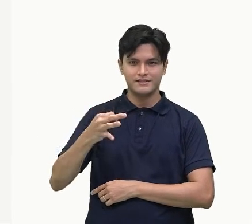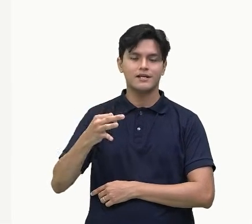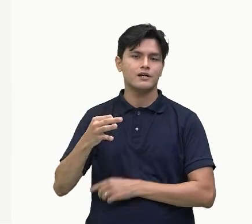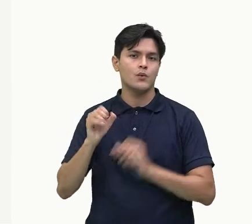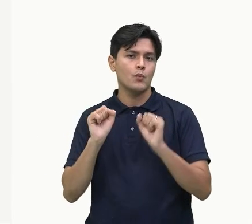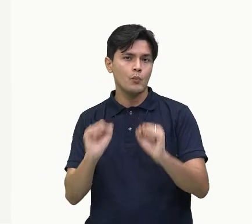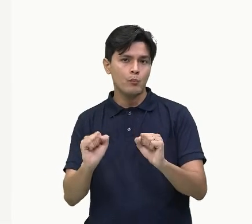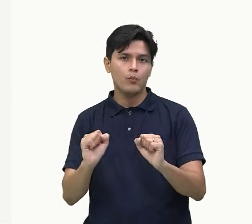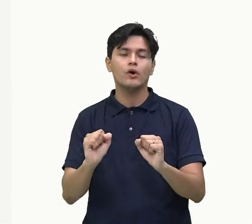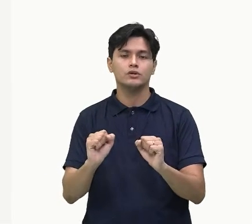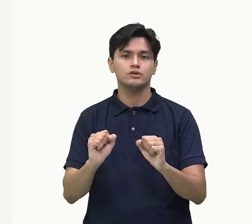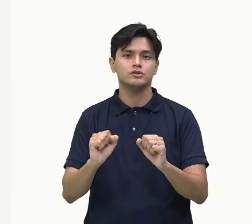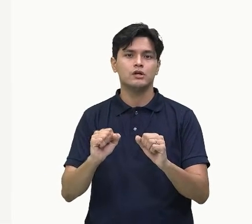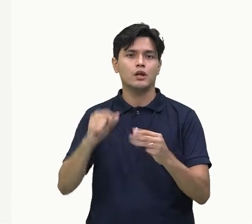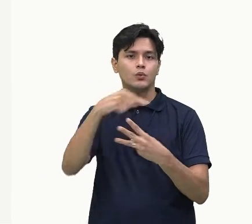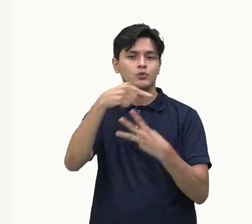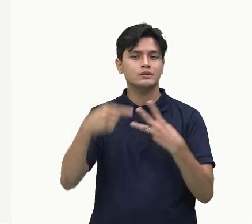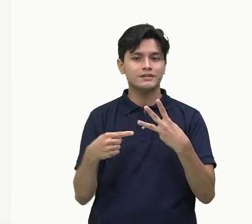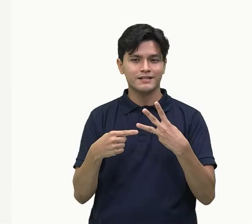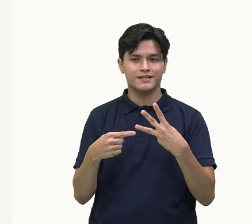podem ser ditas